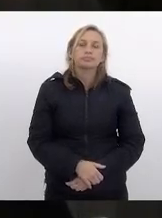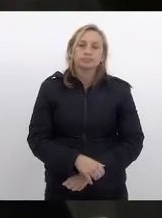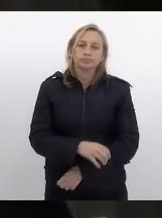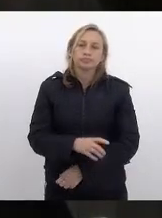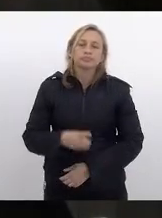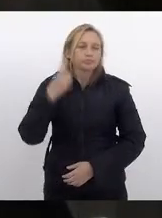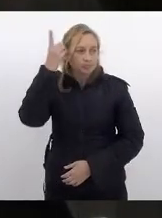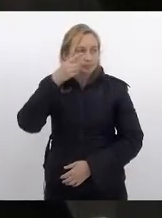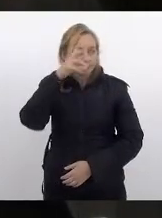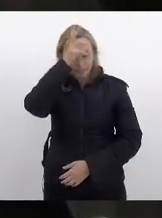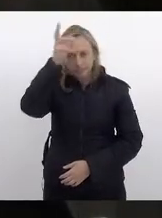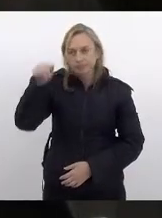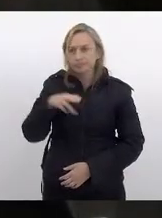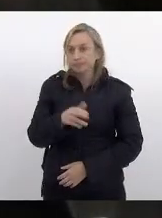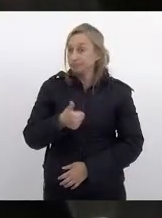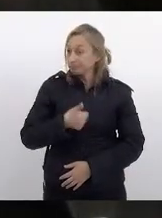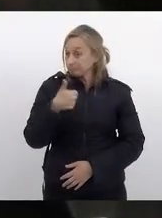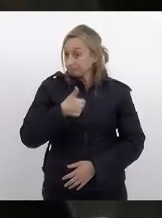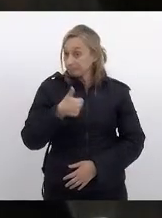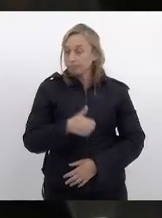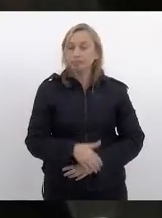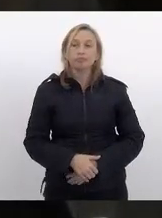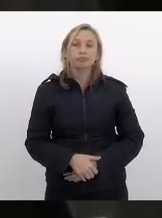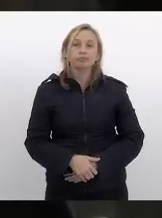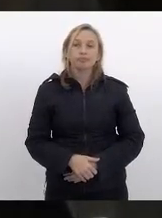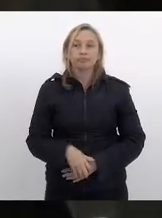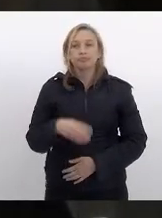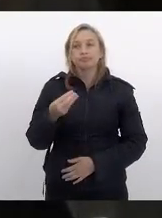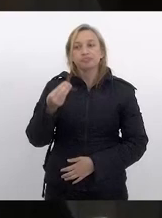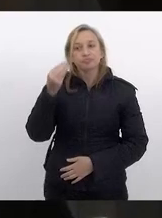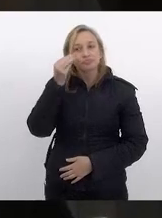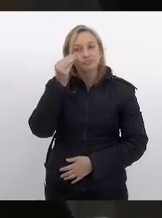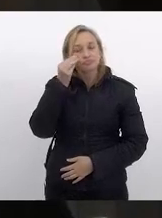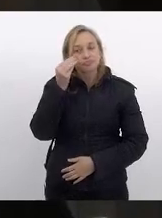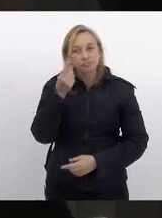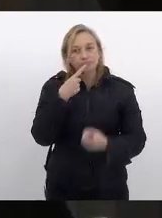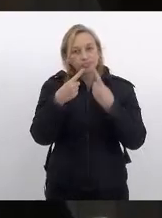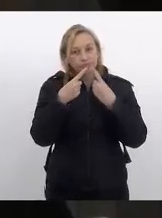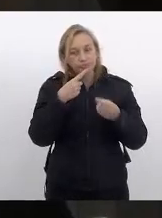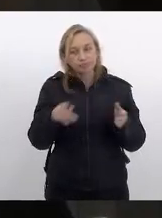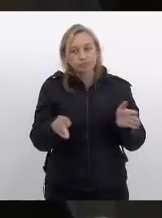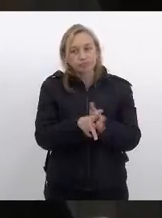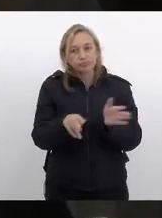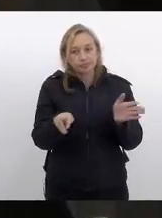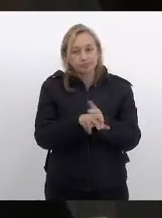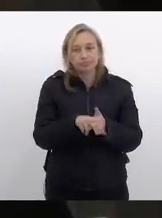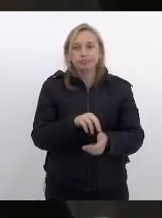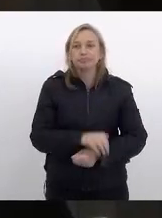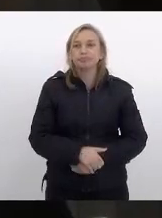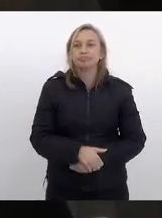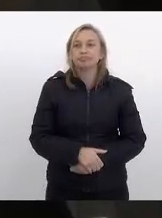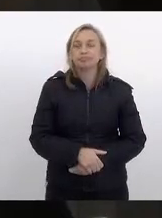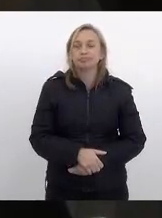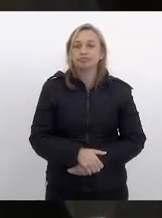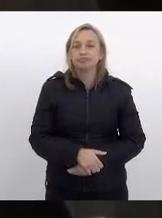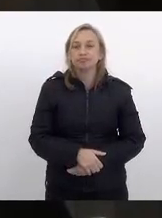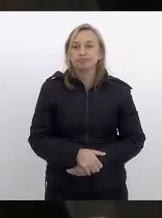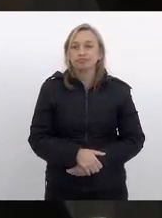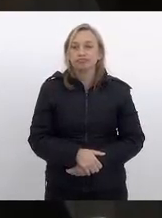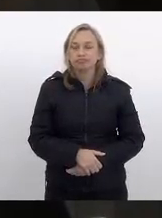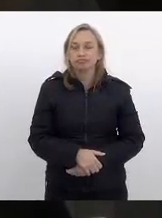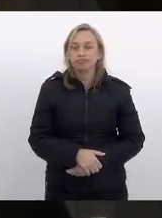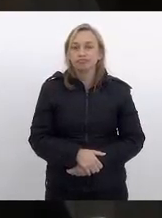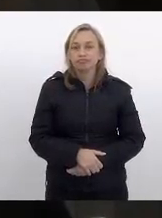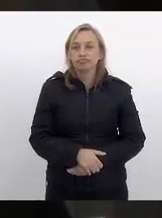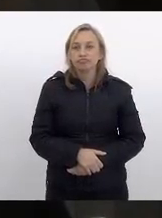tia Ju em primeiro lugar eu não queria deixar de uma oportunidade que a subir à Tribuna para fazer a inscrição desse projeto resolução desagravar